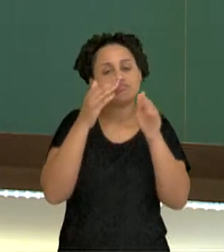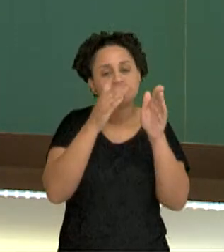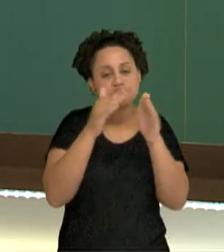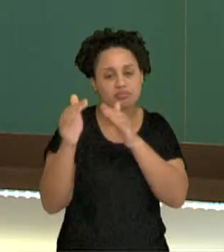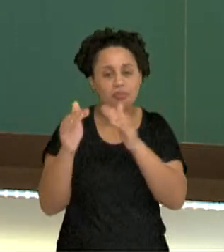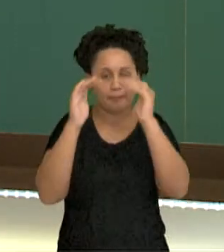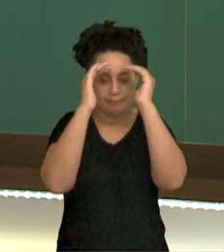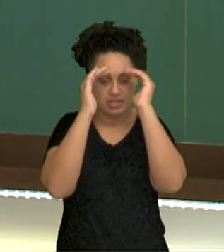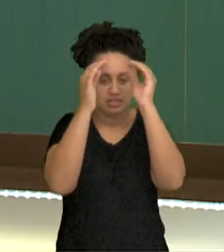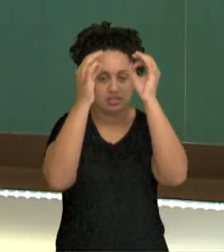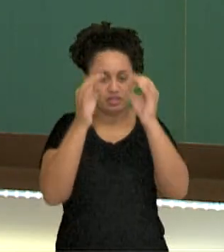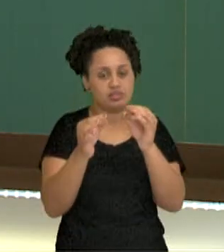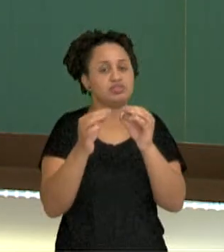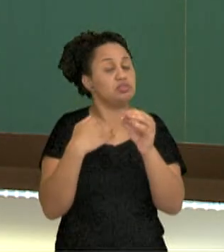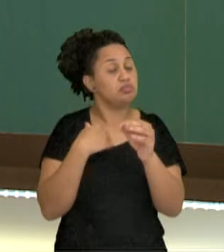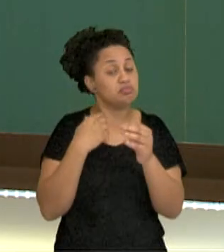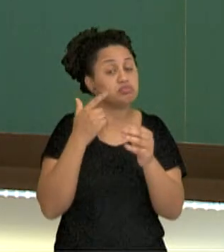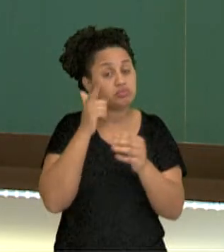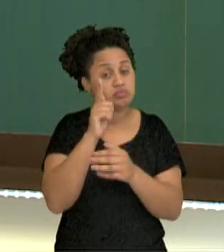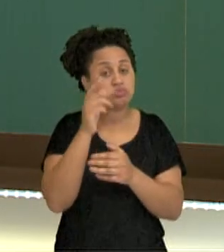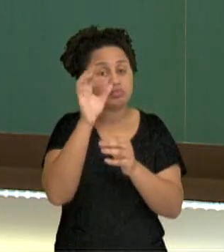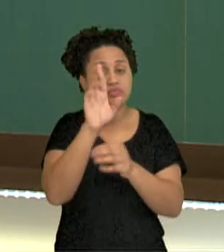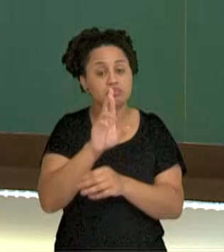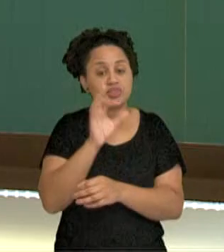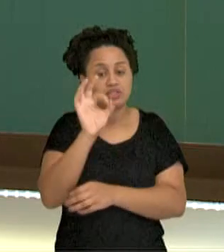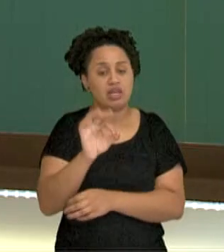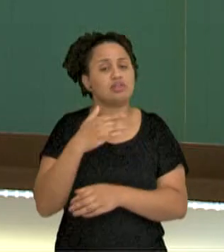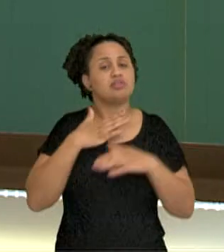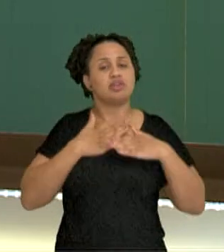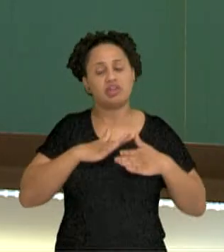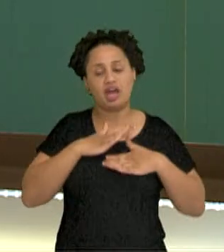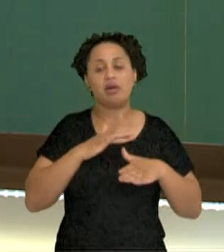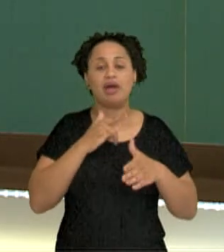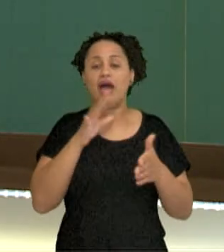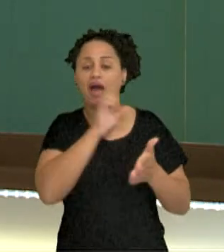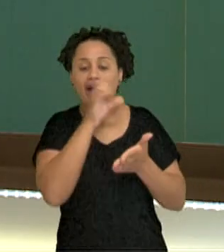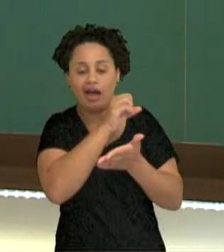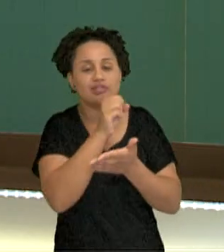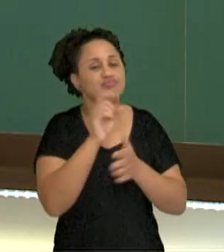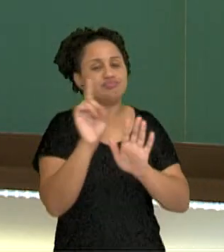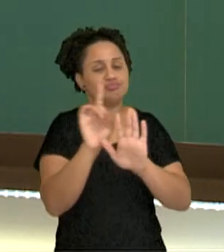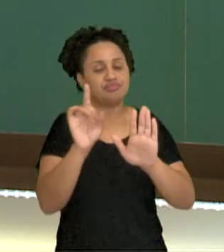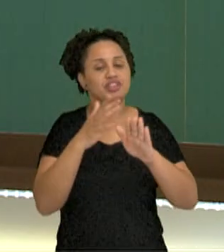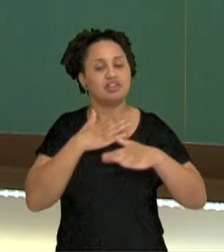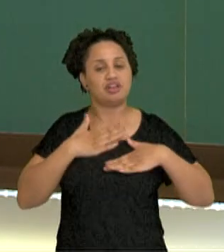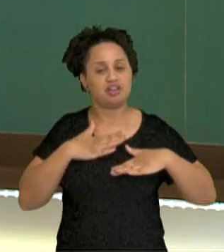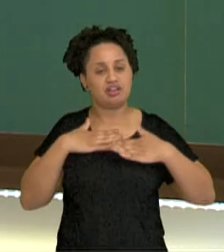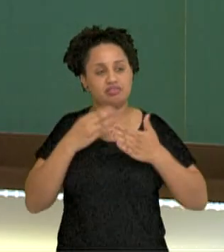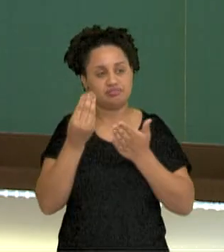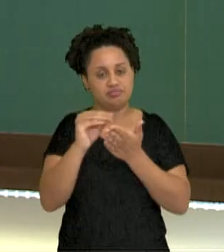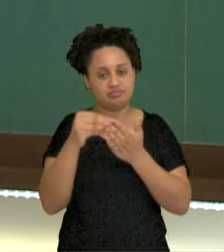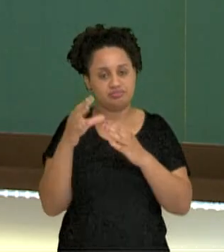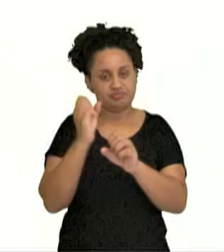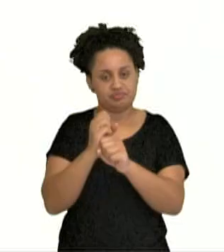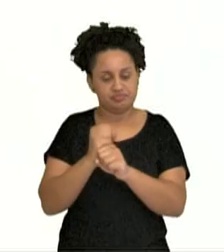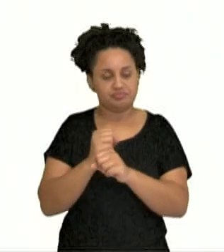errar e tenha calma, porque às vezes a gente quer fazer rápido e acaba atropelando algum passo, tá? Então,